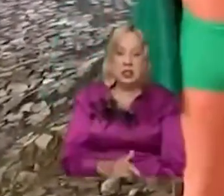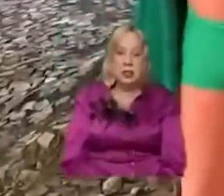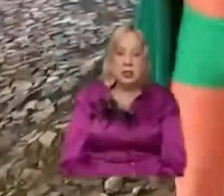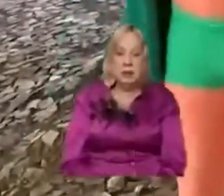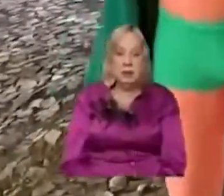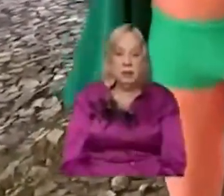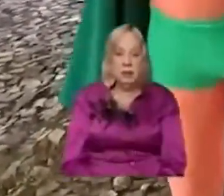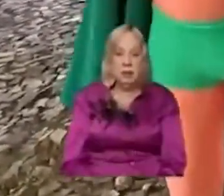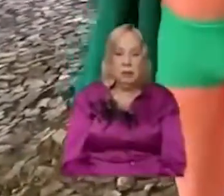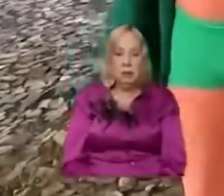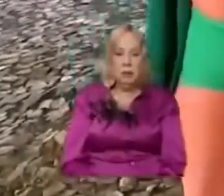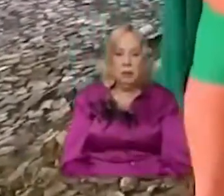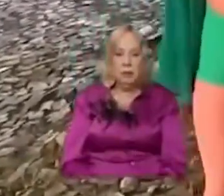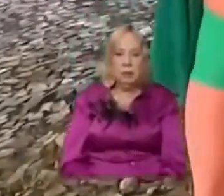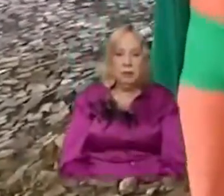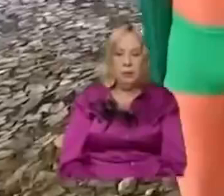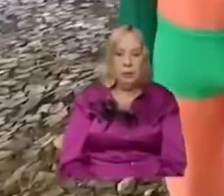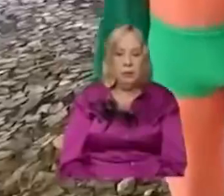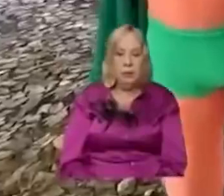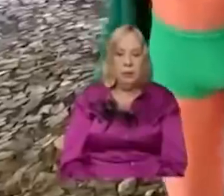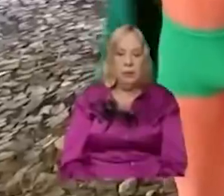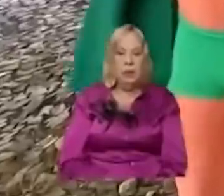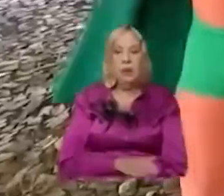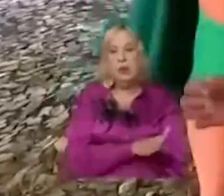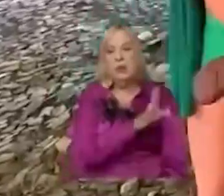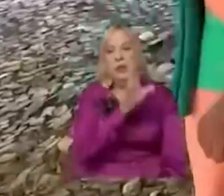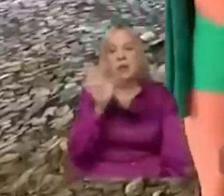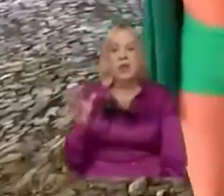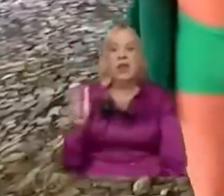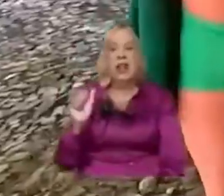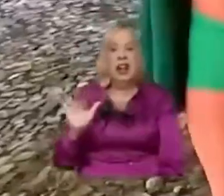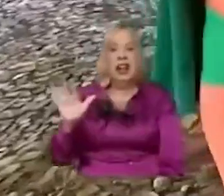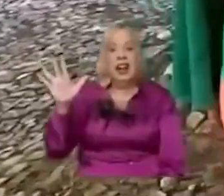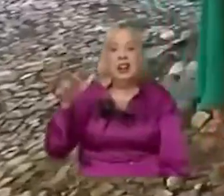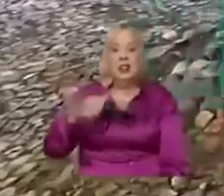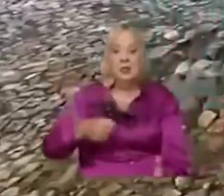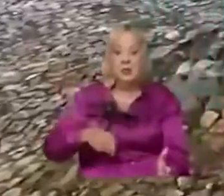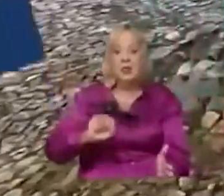pegar o ronco da moto para ir para a cidade de Lagarto conhecer o Antônio. É.